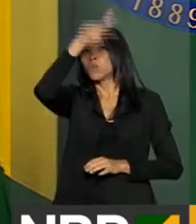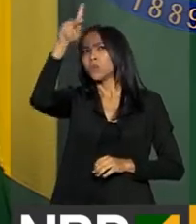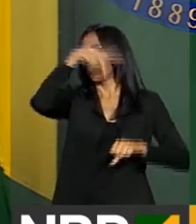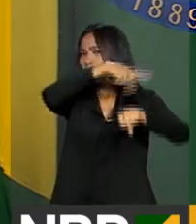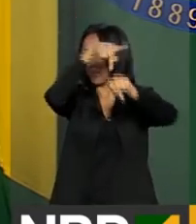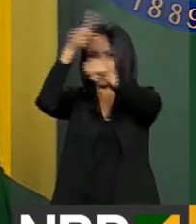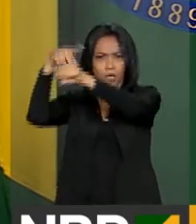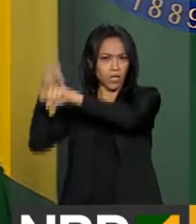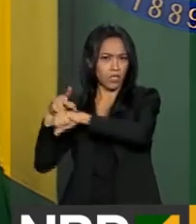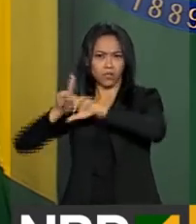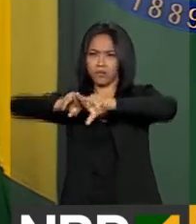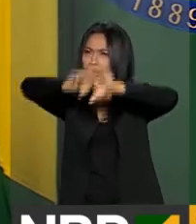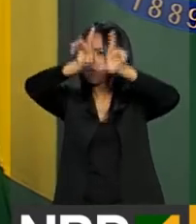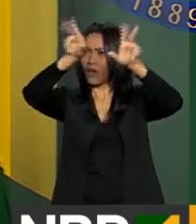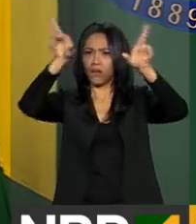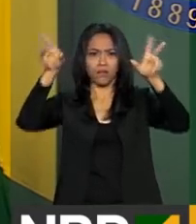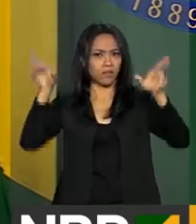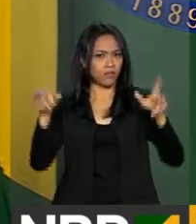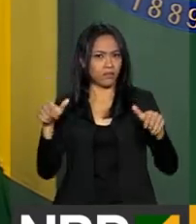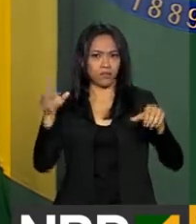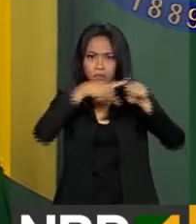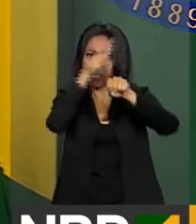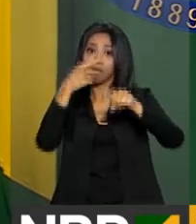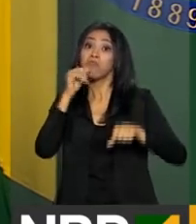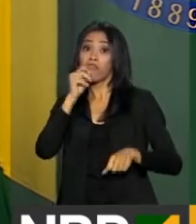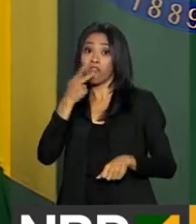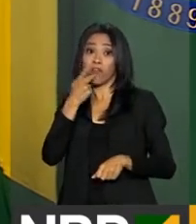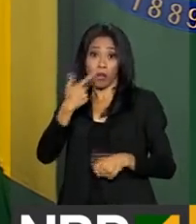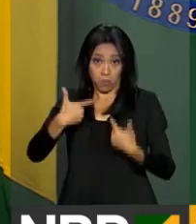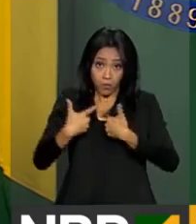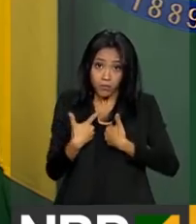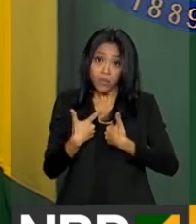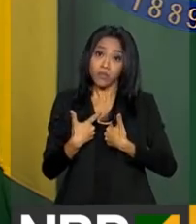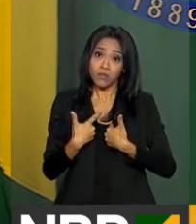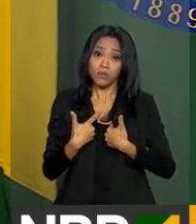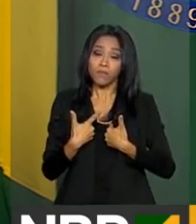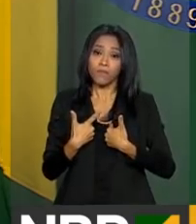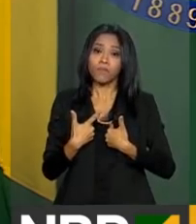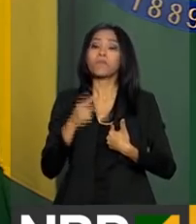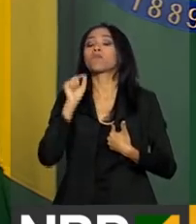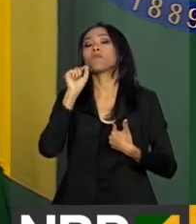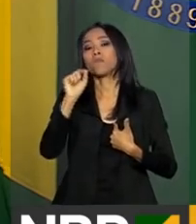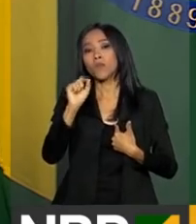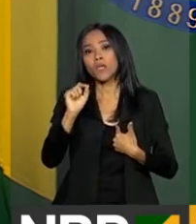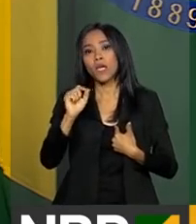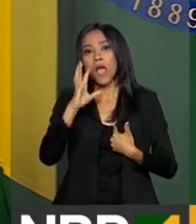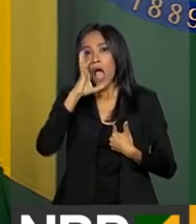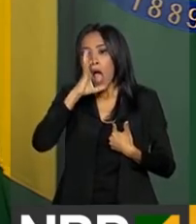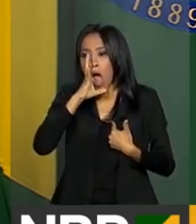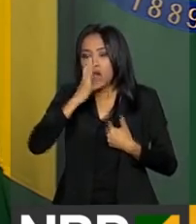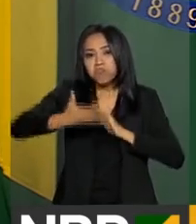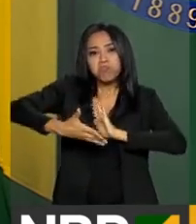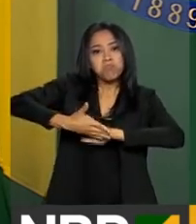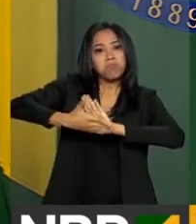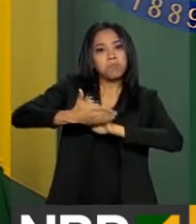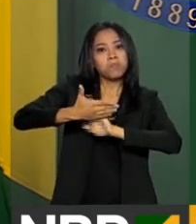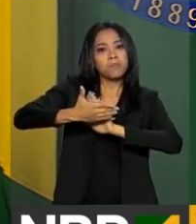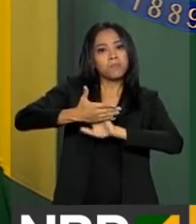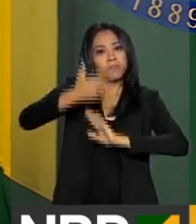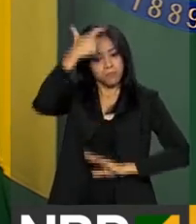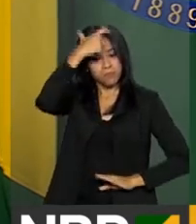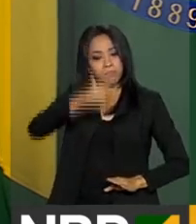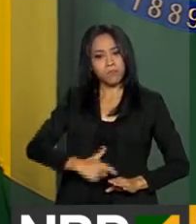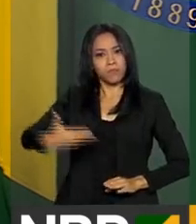das várias nações estrangeiras me dizem revela é a admiração extraordinária